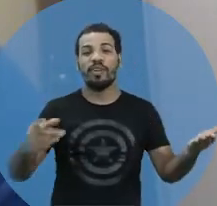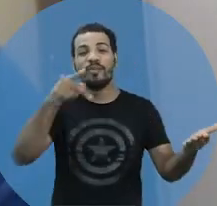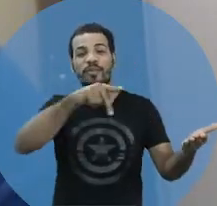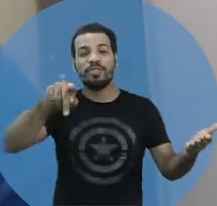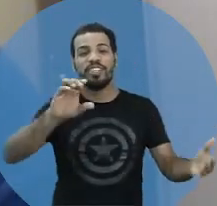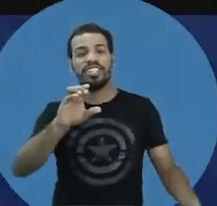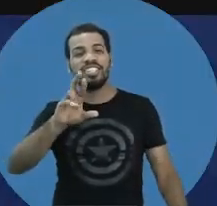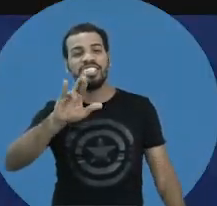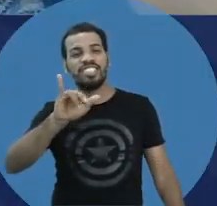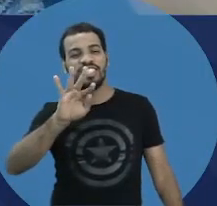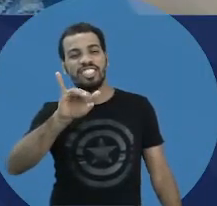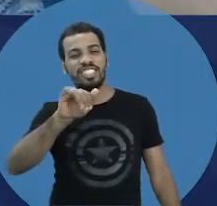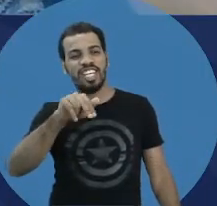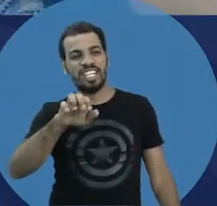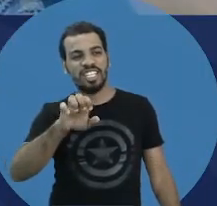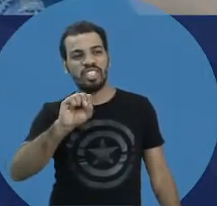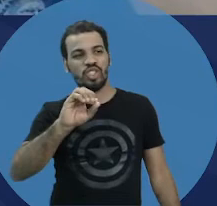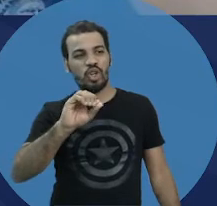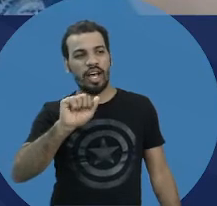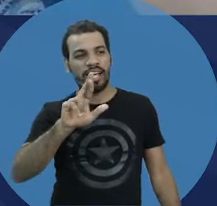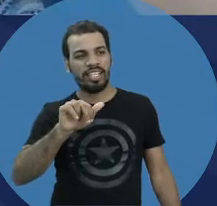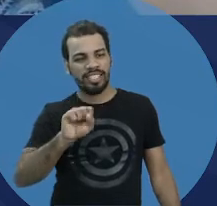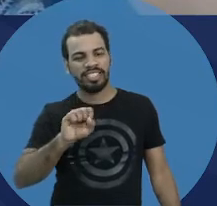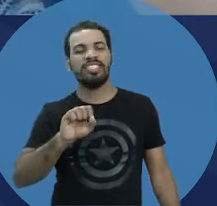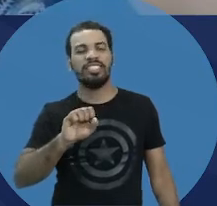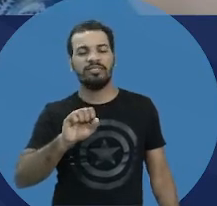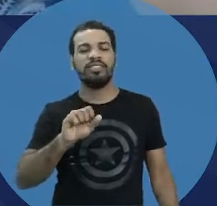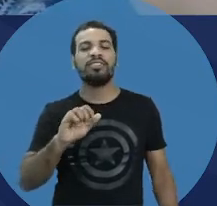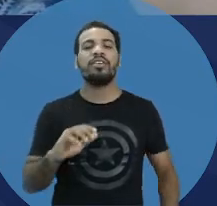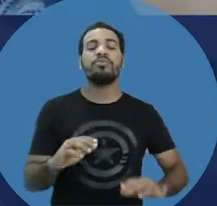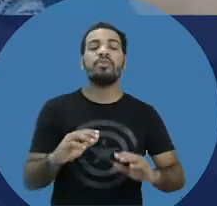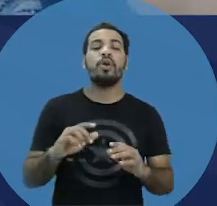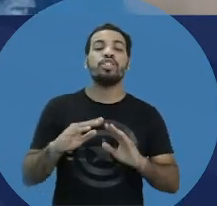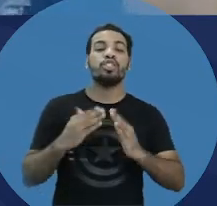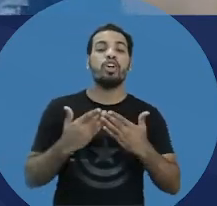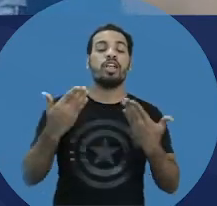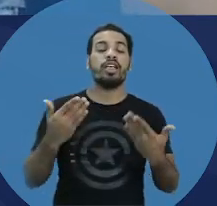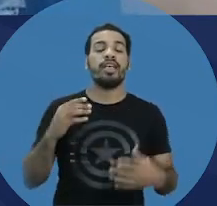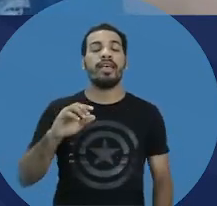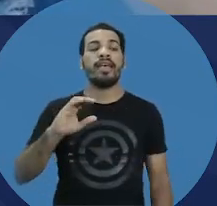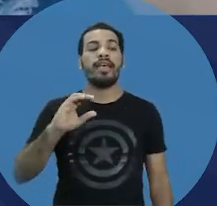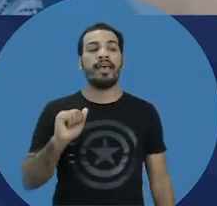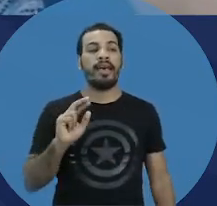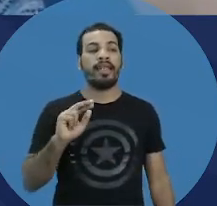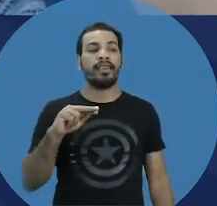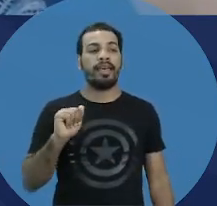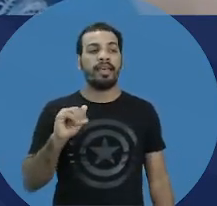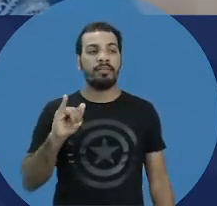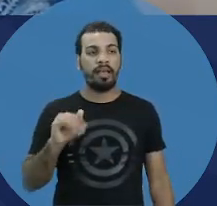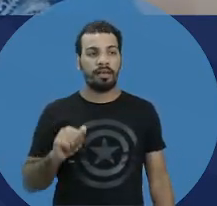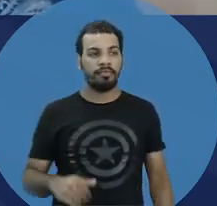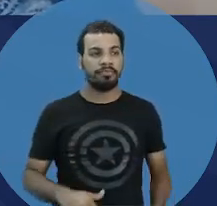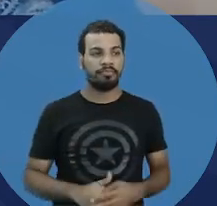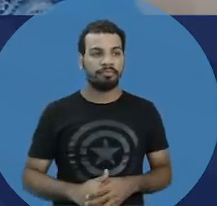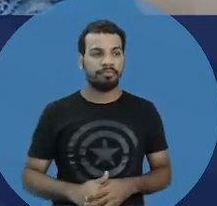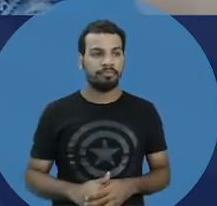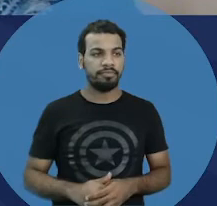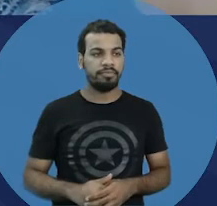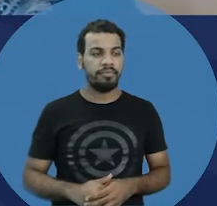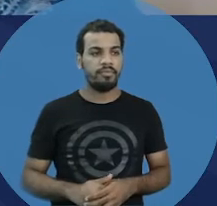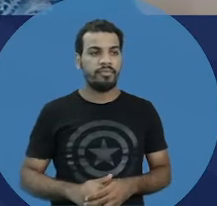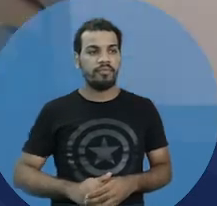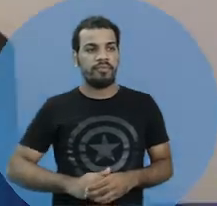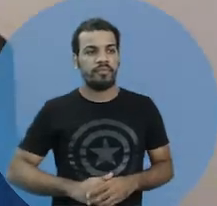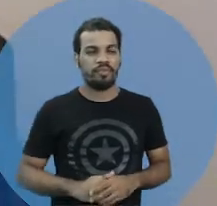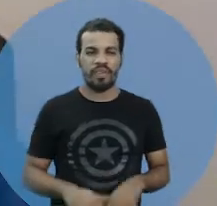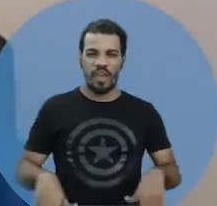Soares do Nascimento, do EREM de Itaparica. Professora, com a senhora a fala. Olá,